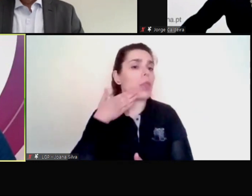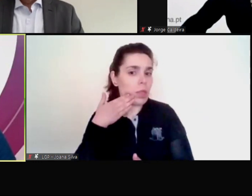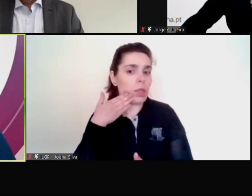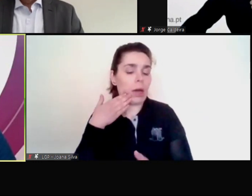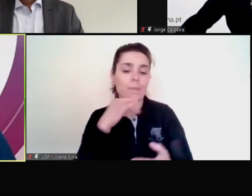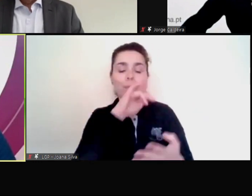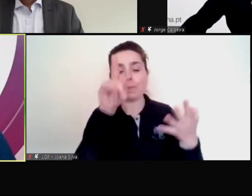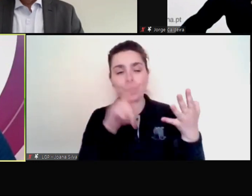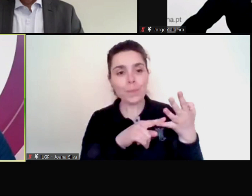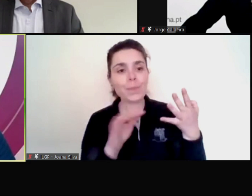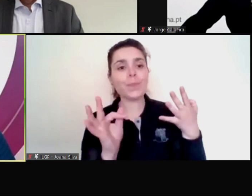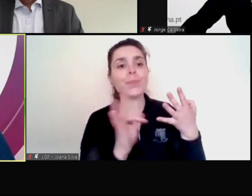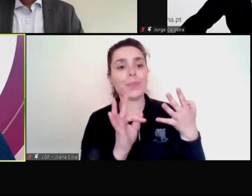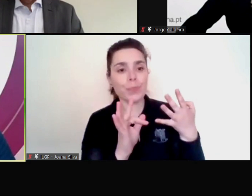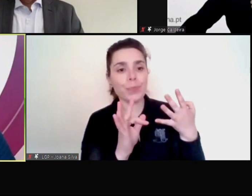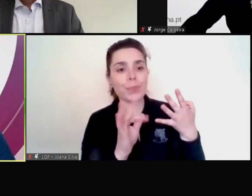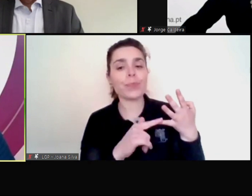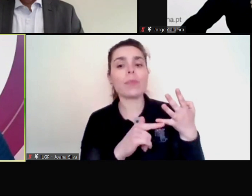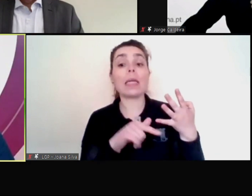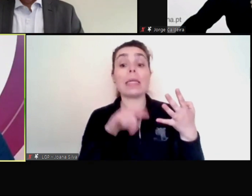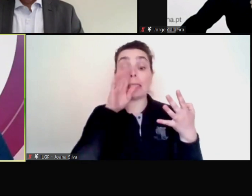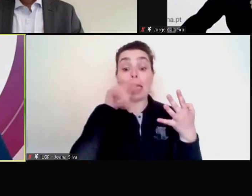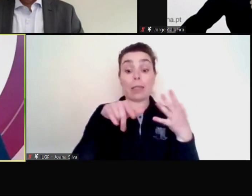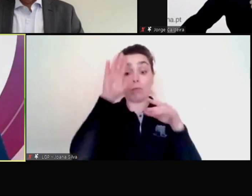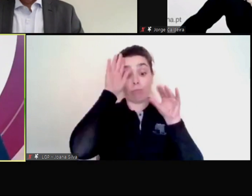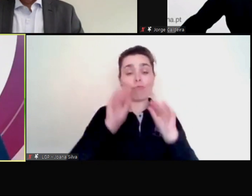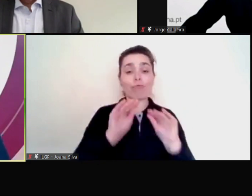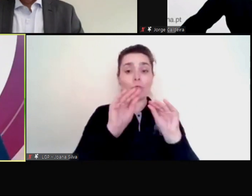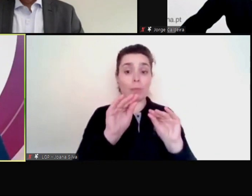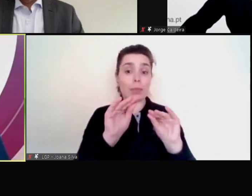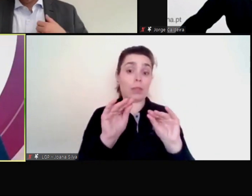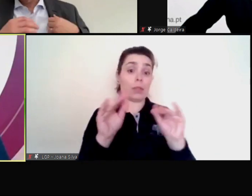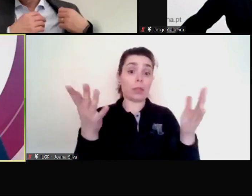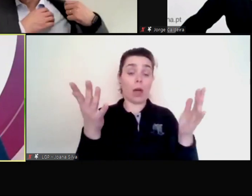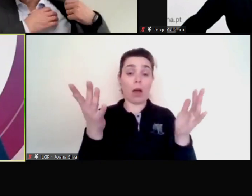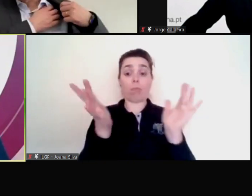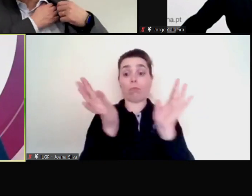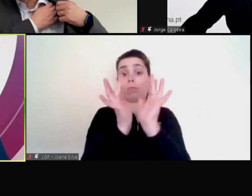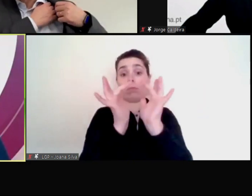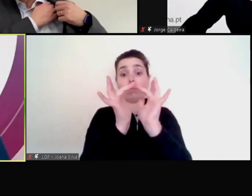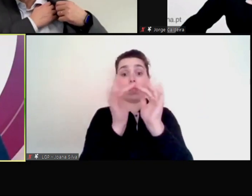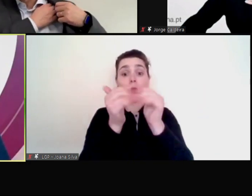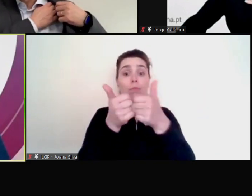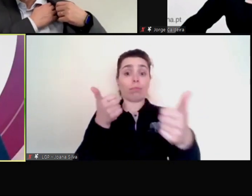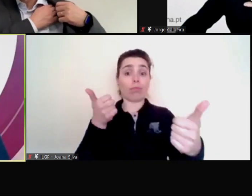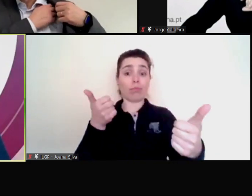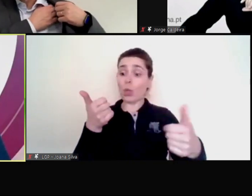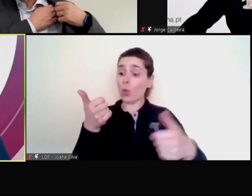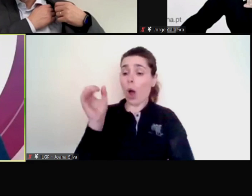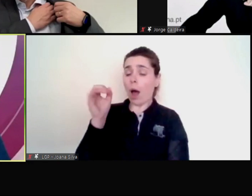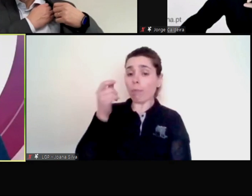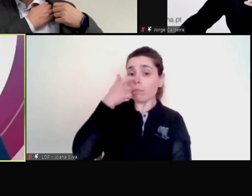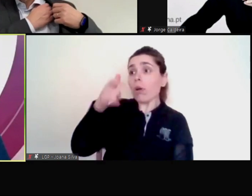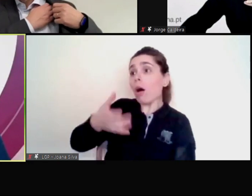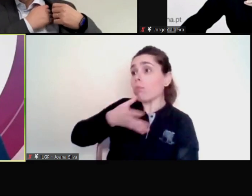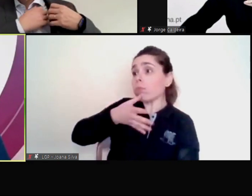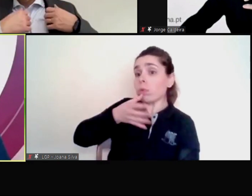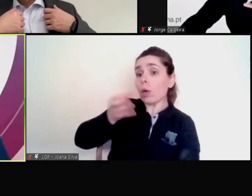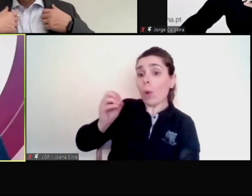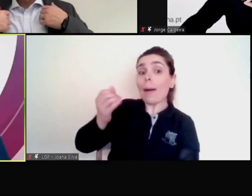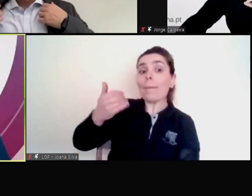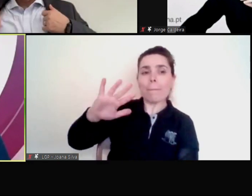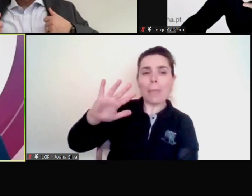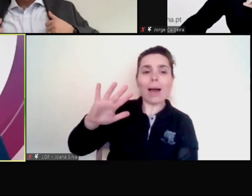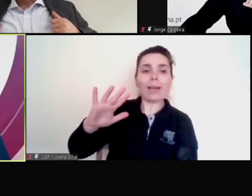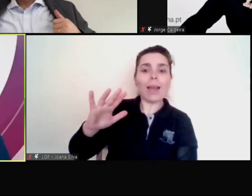quarta vantagem é que, sendo esta formação online e sem formador, ela é obrigatoriamente